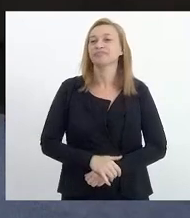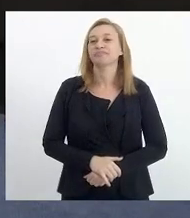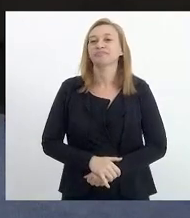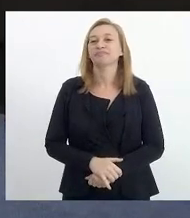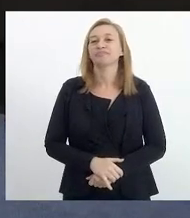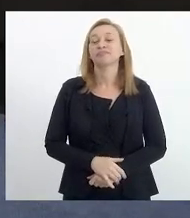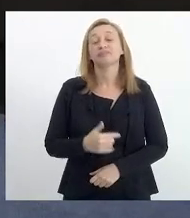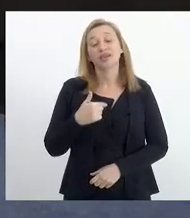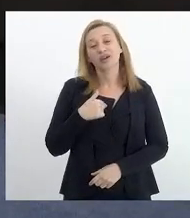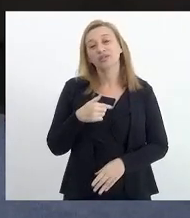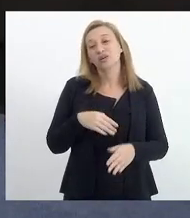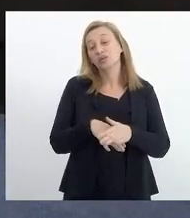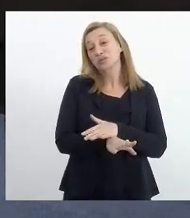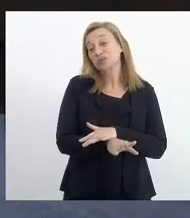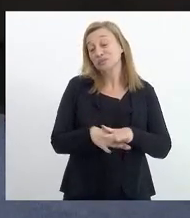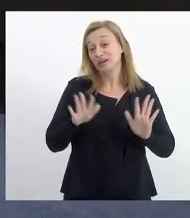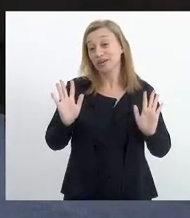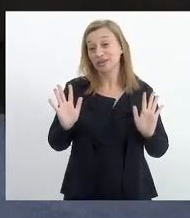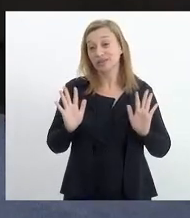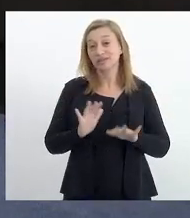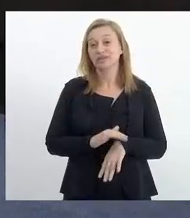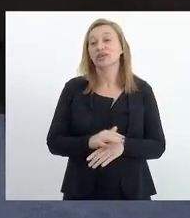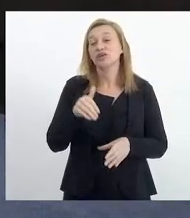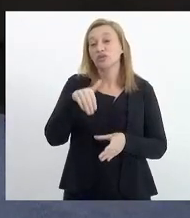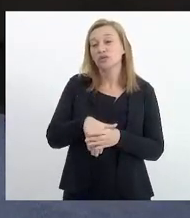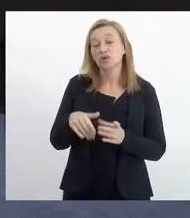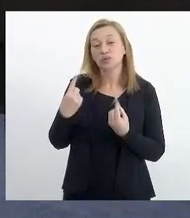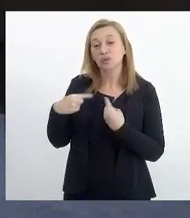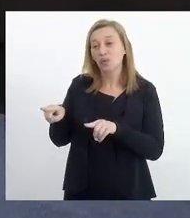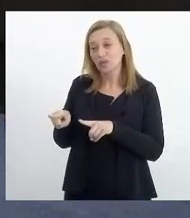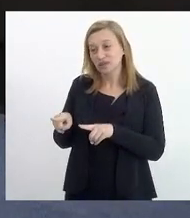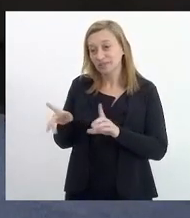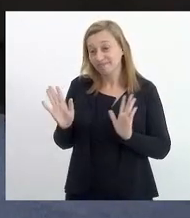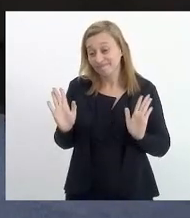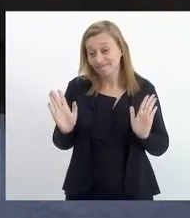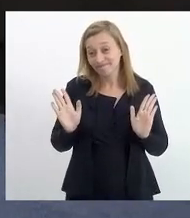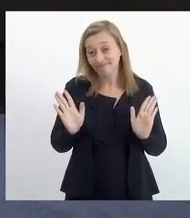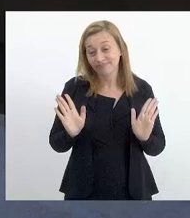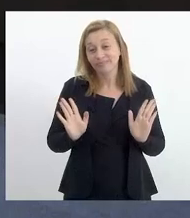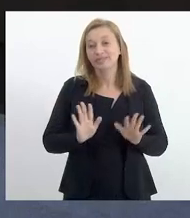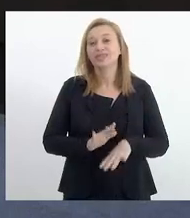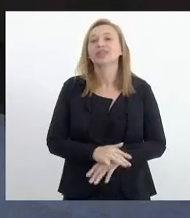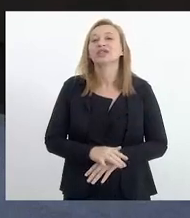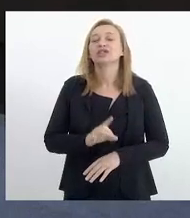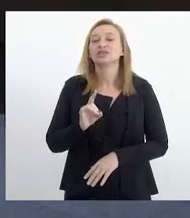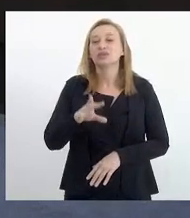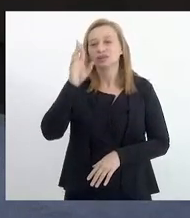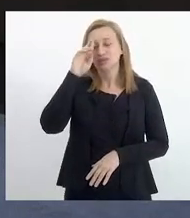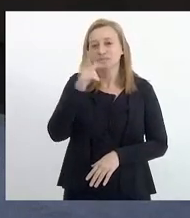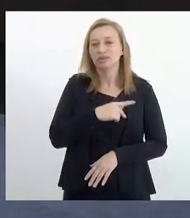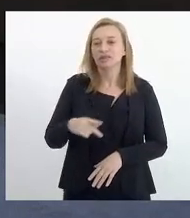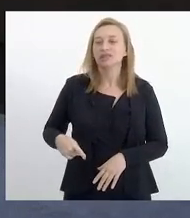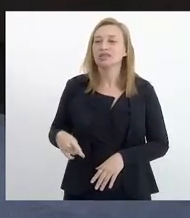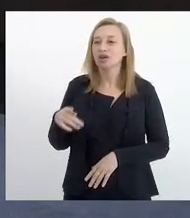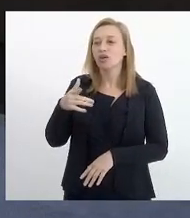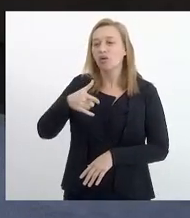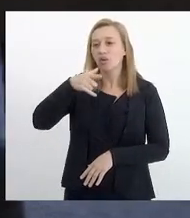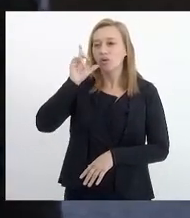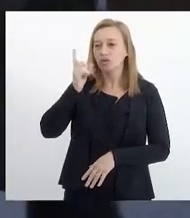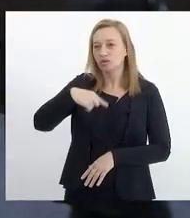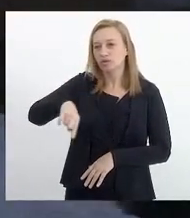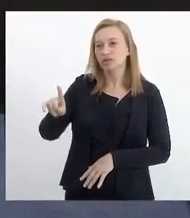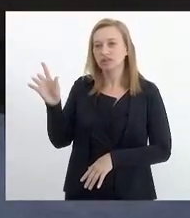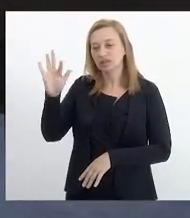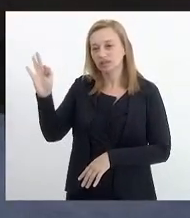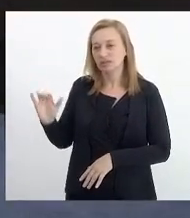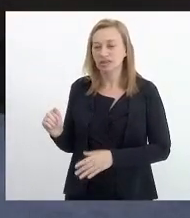Eu estou tão acostumado com voto divergente. Voto divergente. É apenas, senhor presidente, a Secretaria de Fazenda, ontem eu estive na Secretaria de Fazenda,